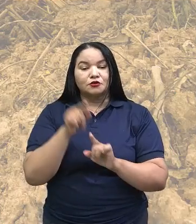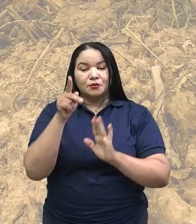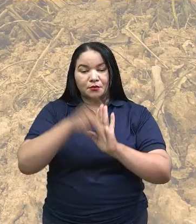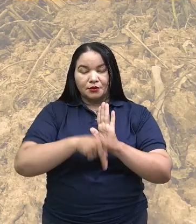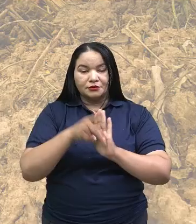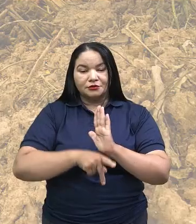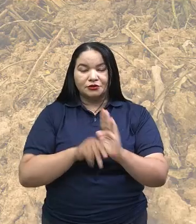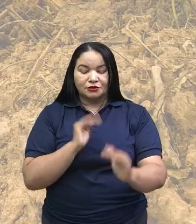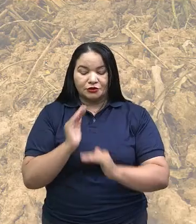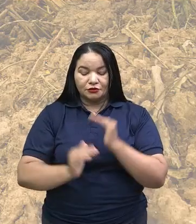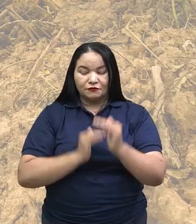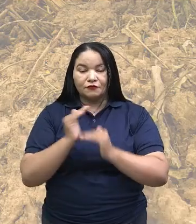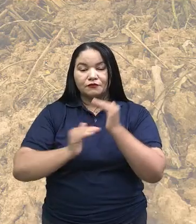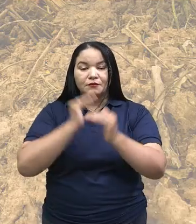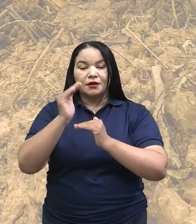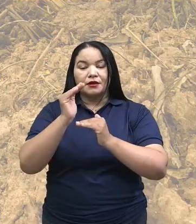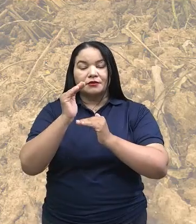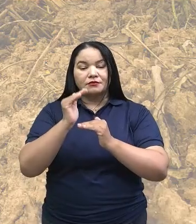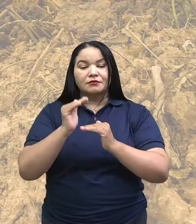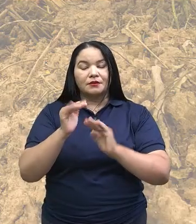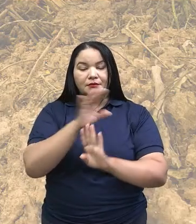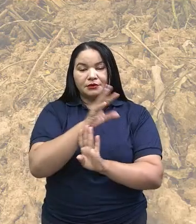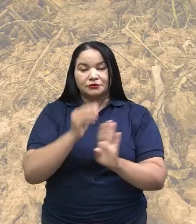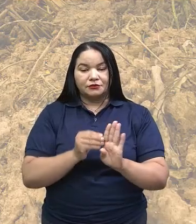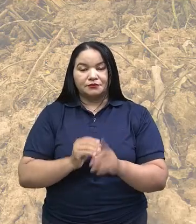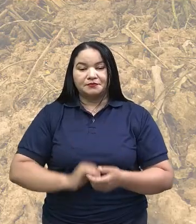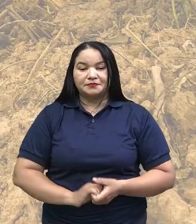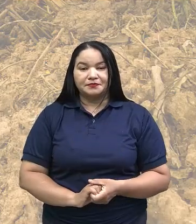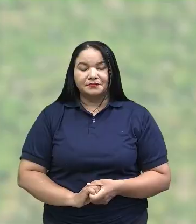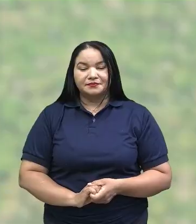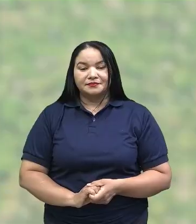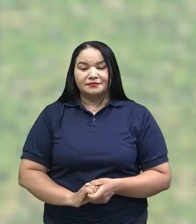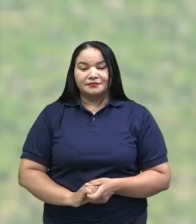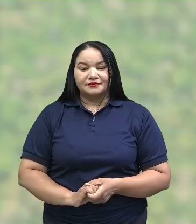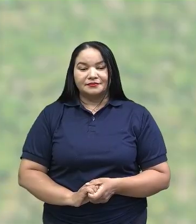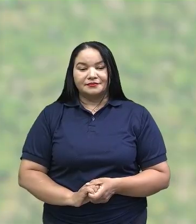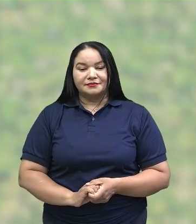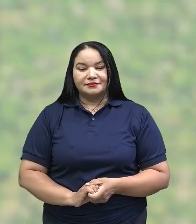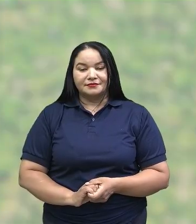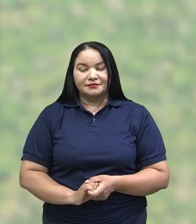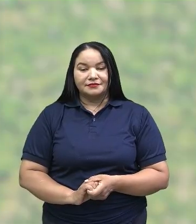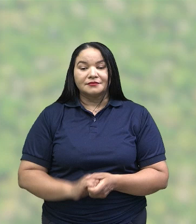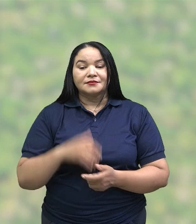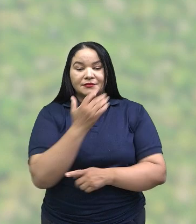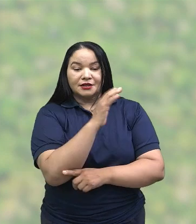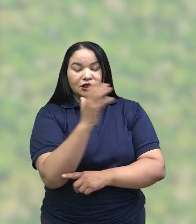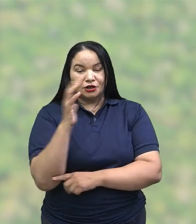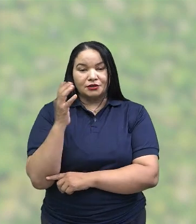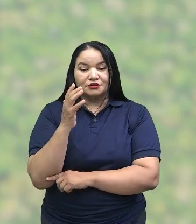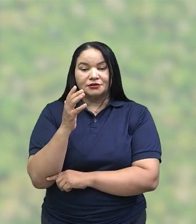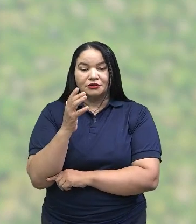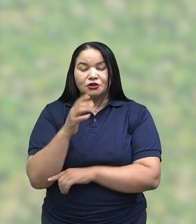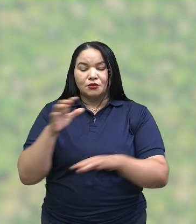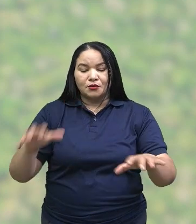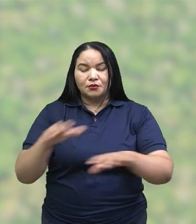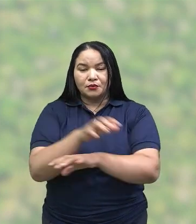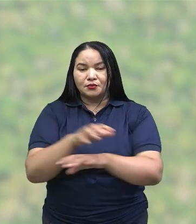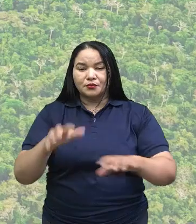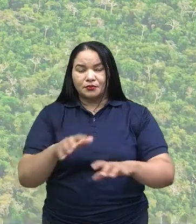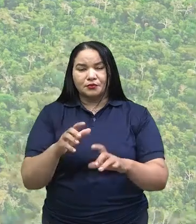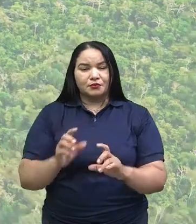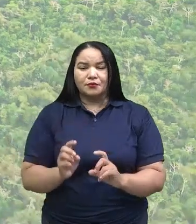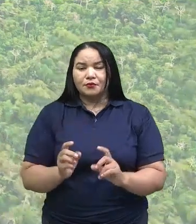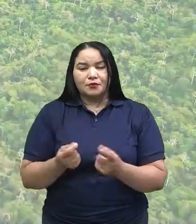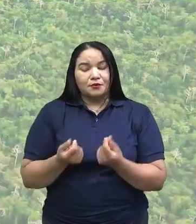de desenvolvimento, né, na nossa Amazônia. Veja aí. A Amazônia é um dos biomas mais ricos do